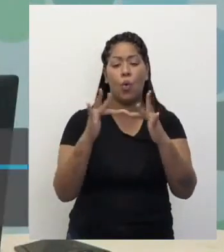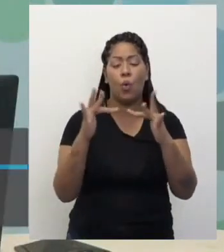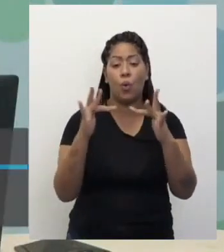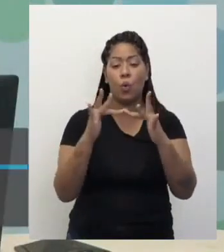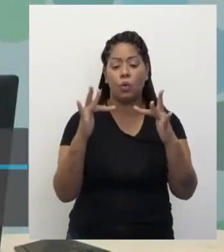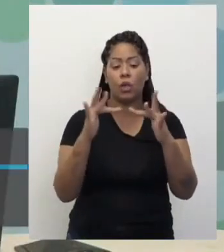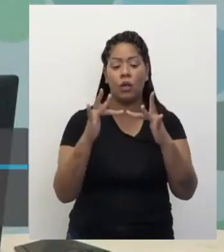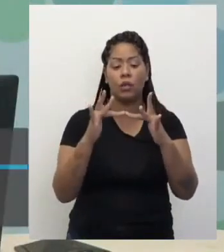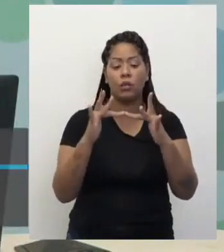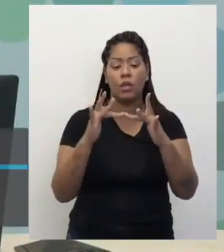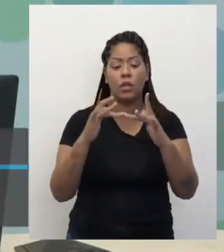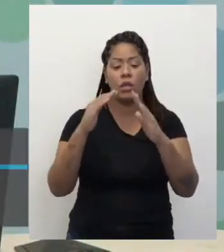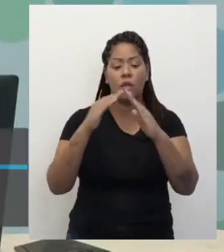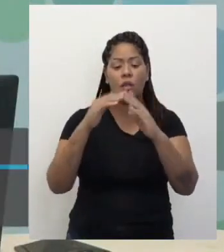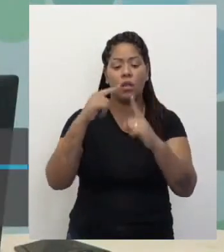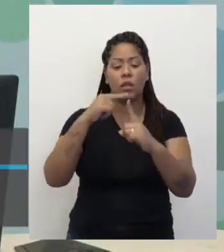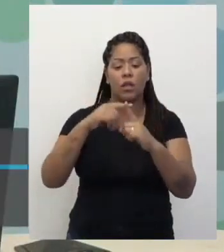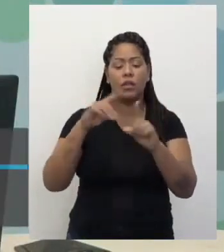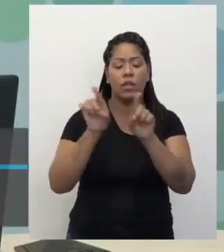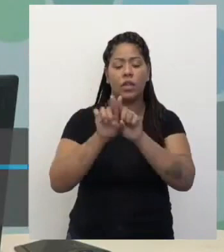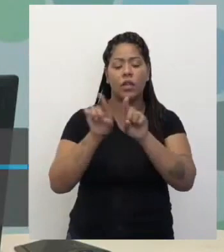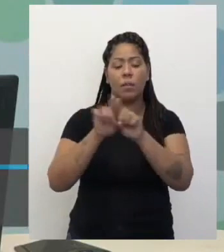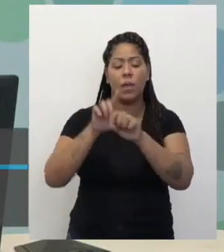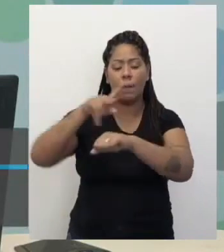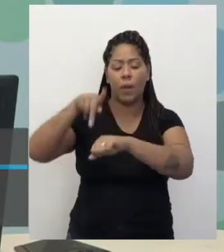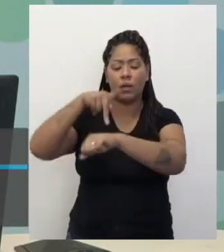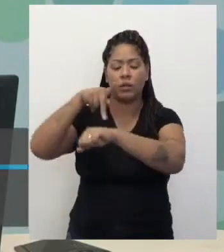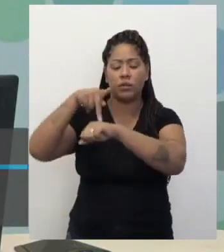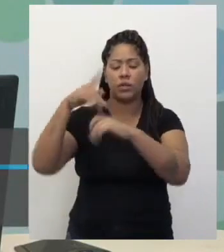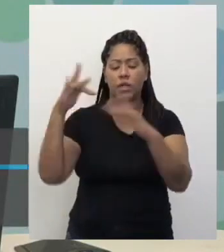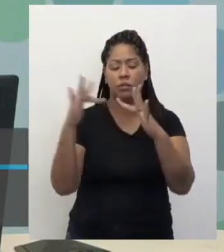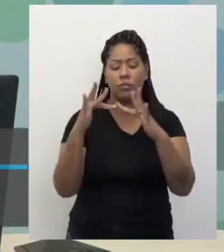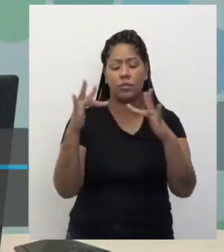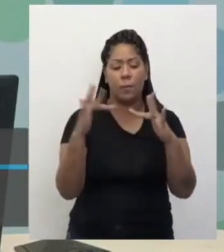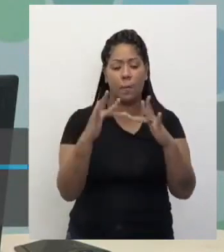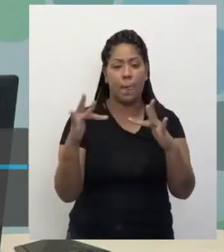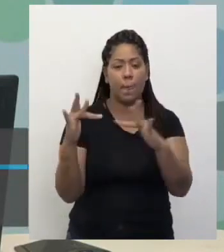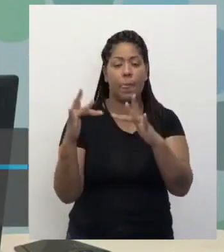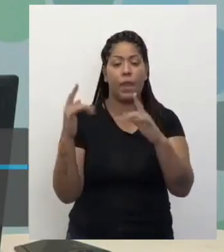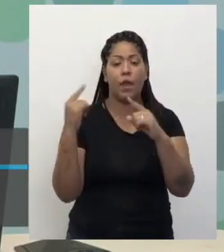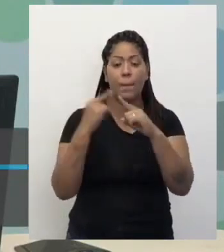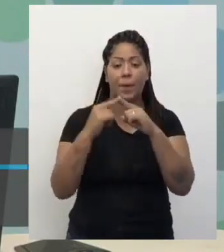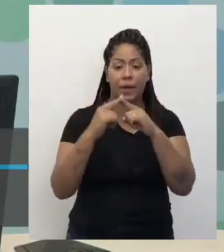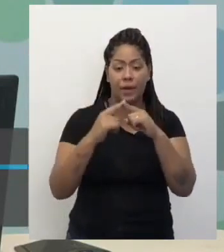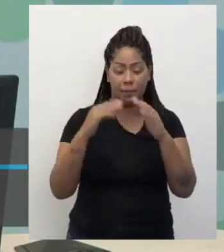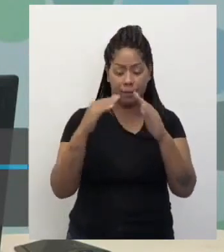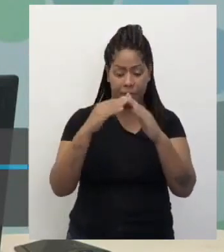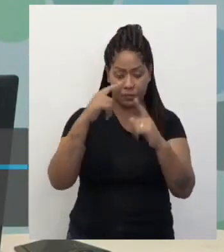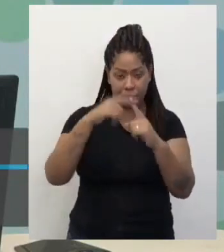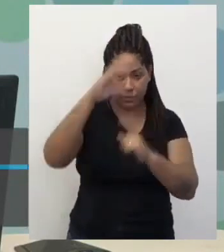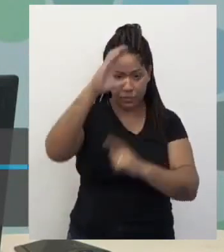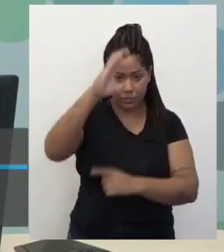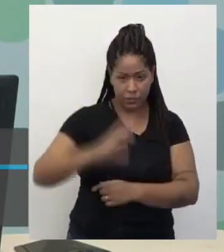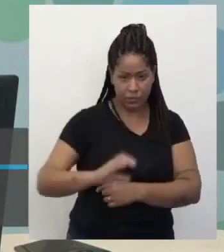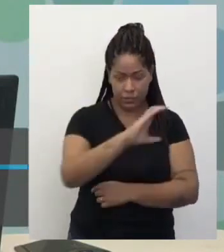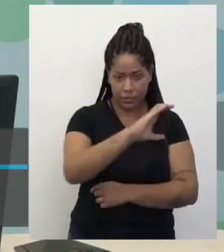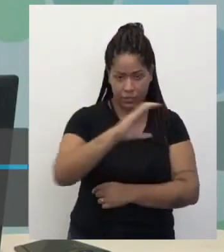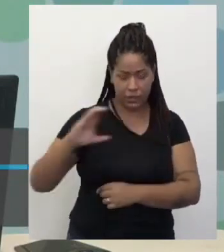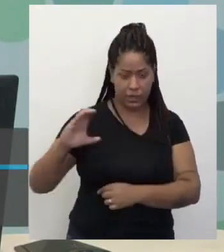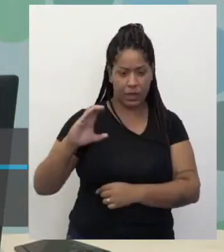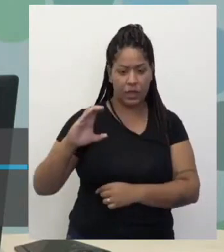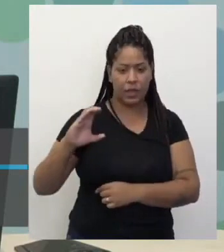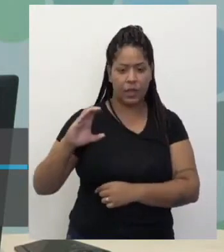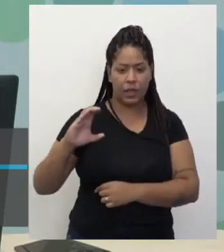Estado. A gente também já trabalhou em aulas anteriores que a Igreja Católica ela preencheu um